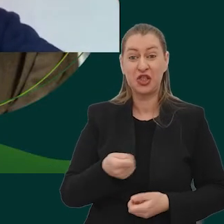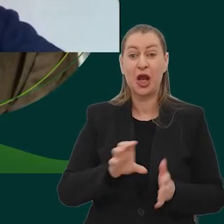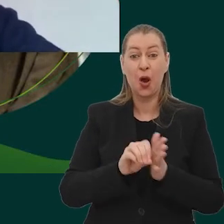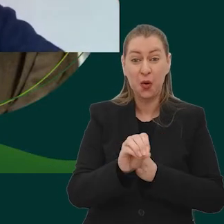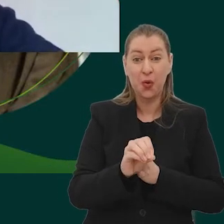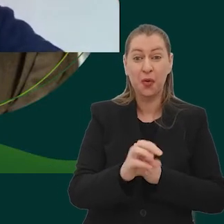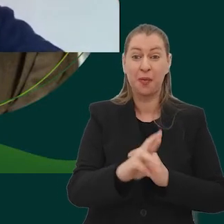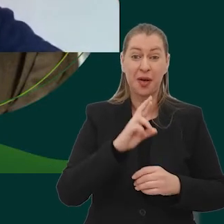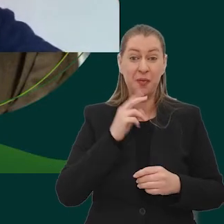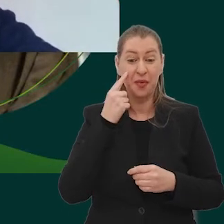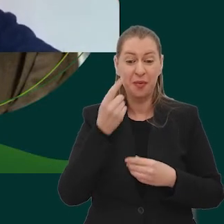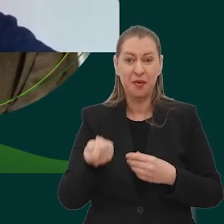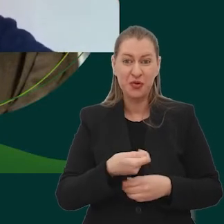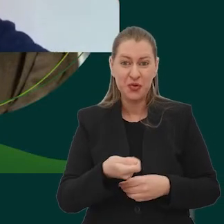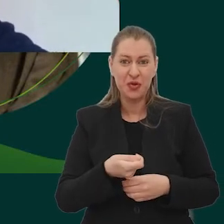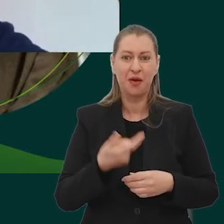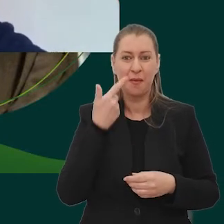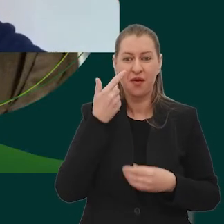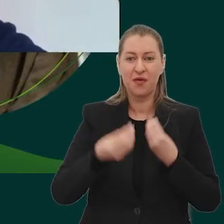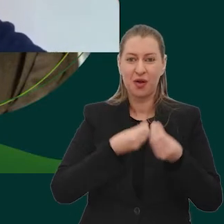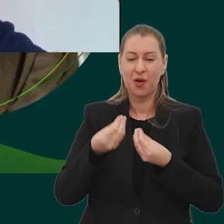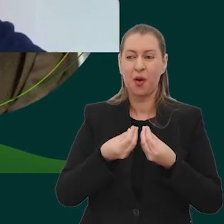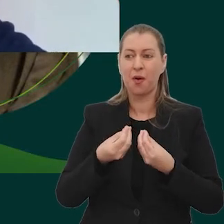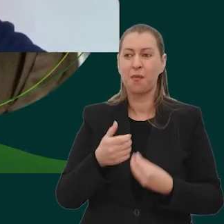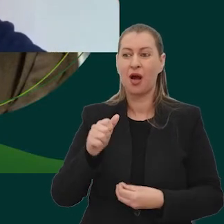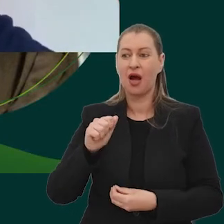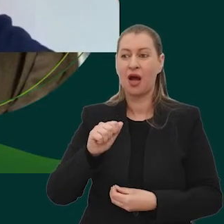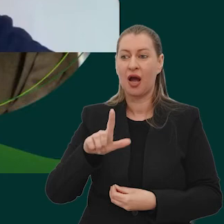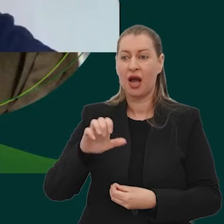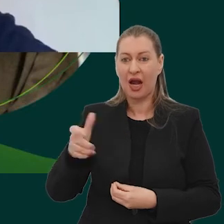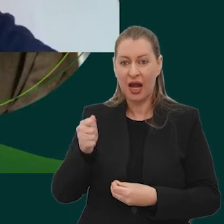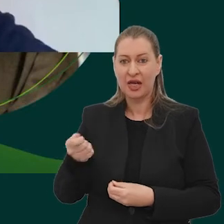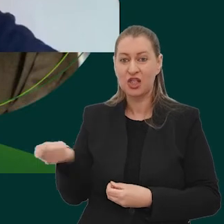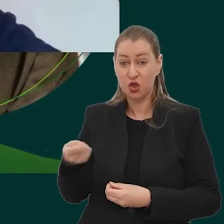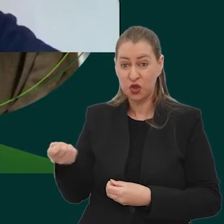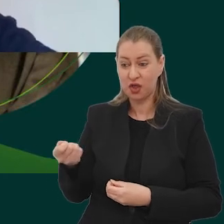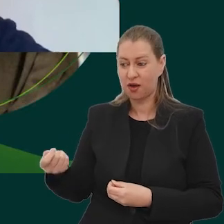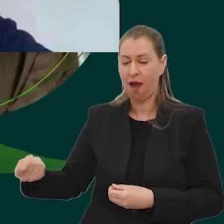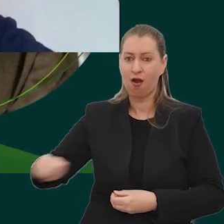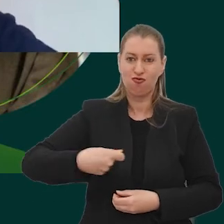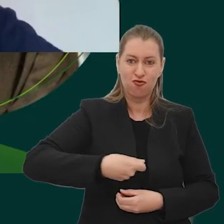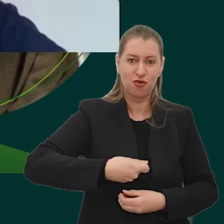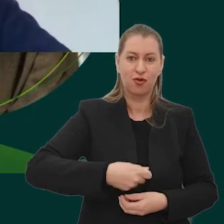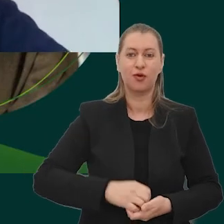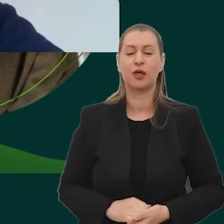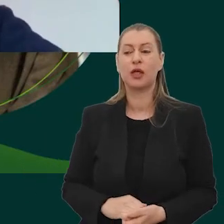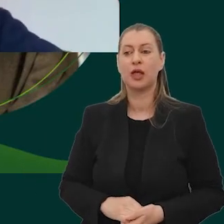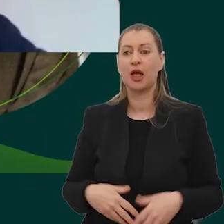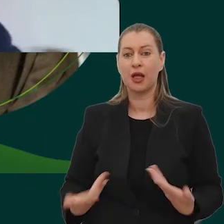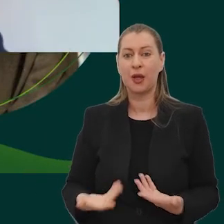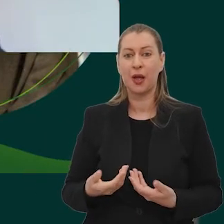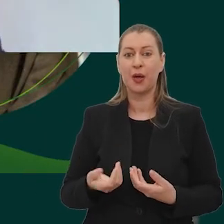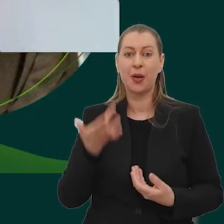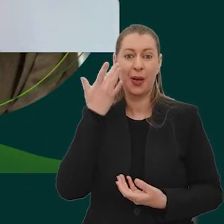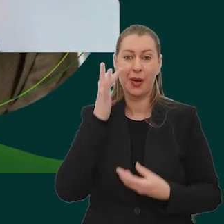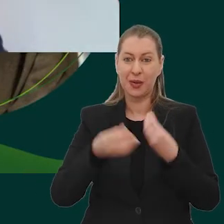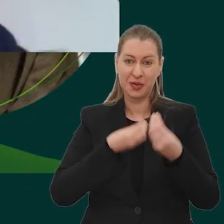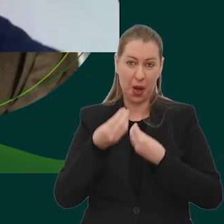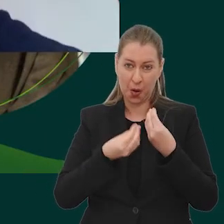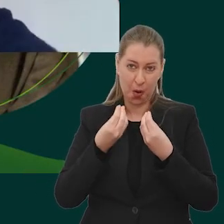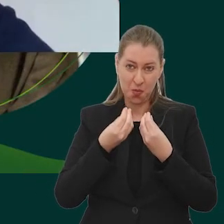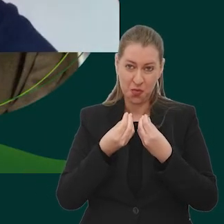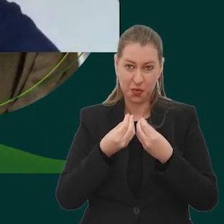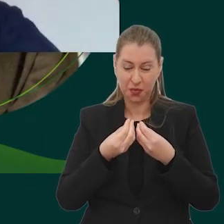Porque a Siri se xinga, ela xinga de volta. A Alexa, se tu xinga, ela te xinga de volta. Então, ó. Eu não sei, eu nunca vi. Eu